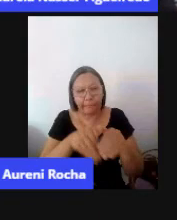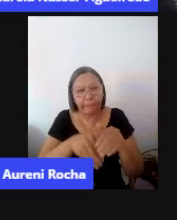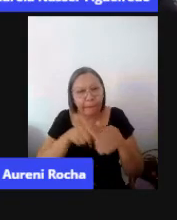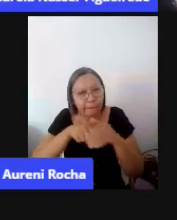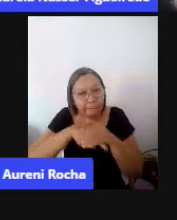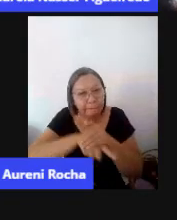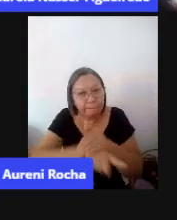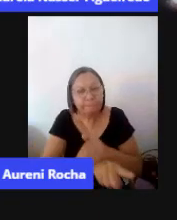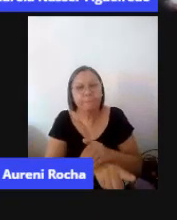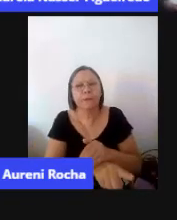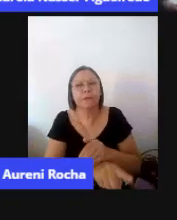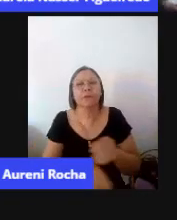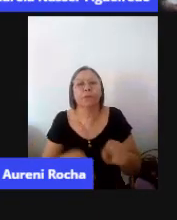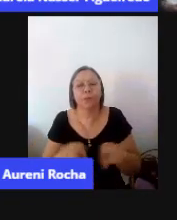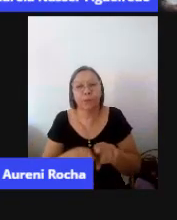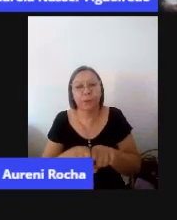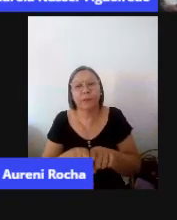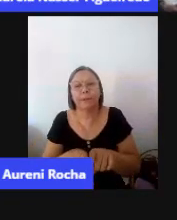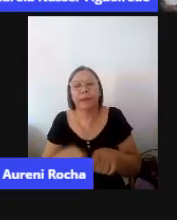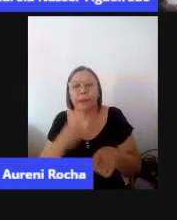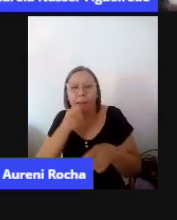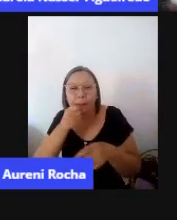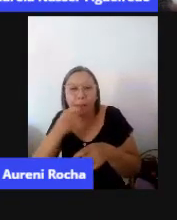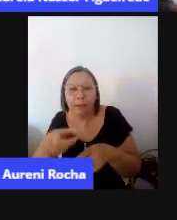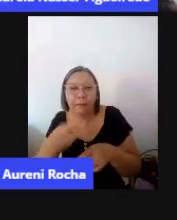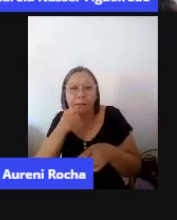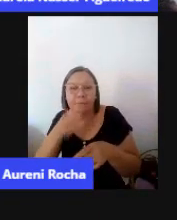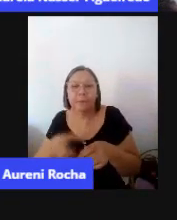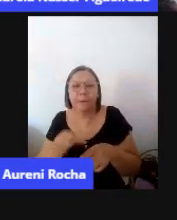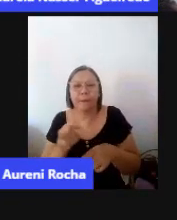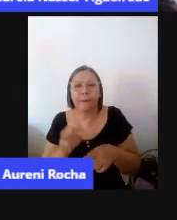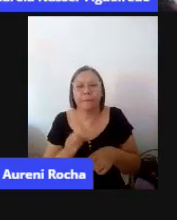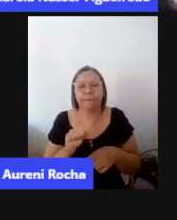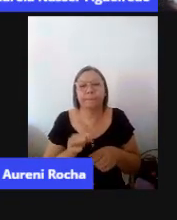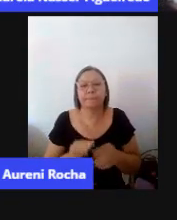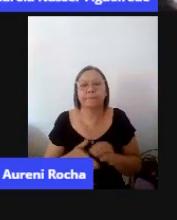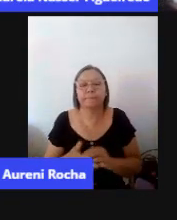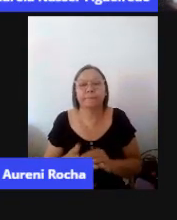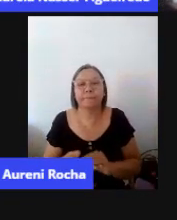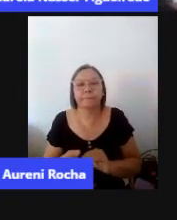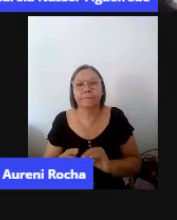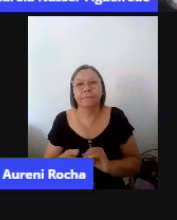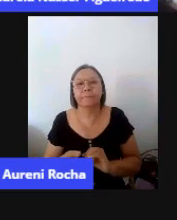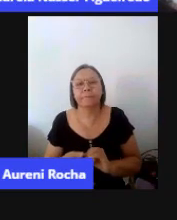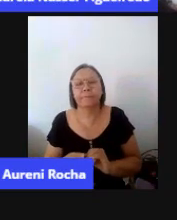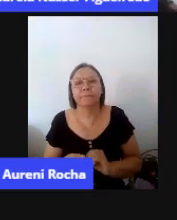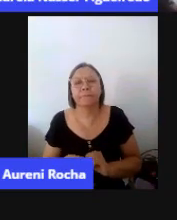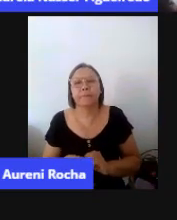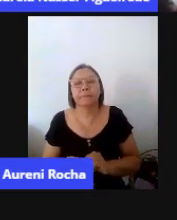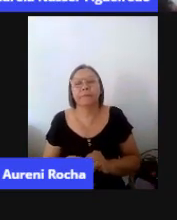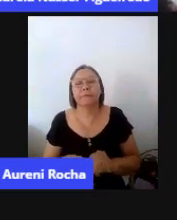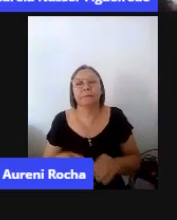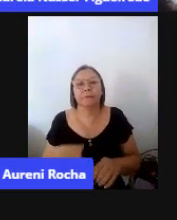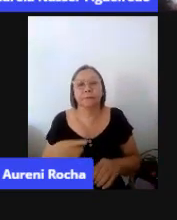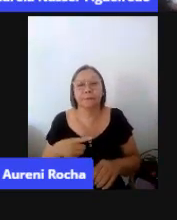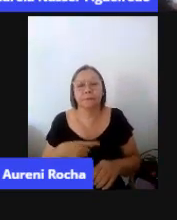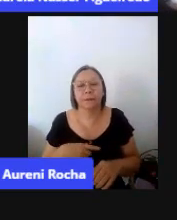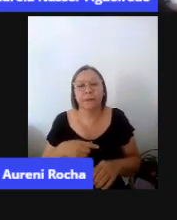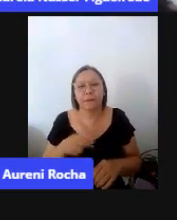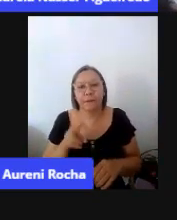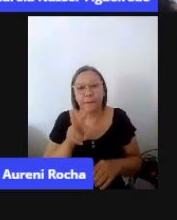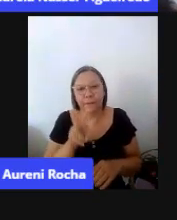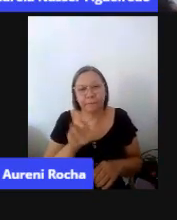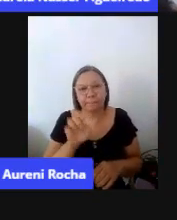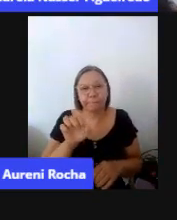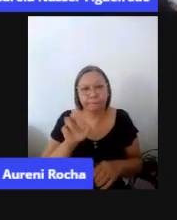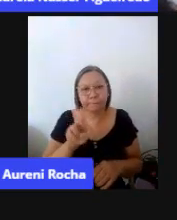parceiros envolvidos nesses diálogos, tá? E esse de verão, eles focaram bastante o tema de